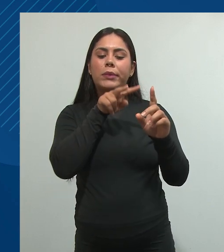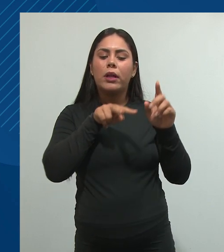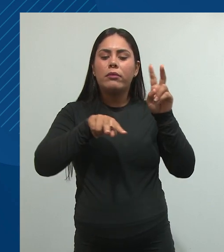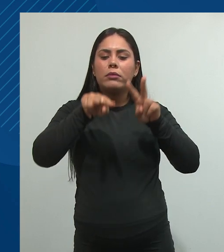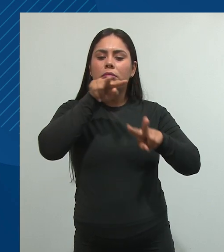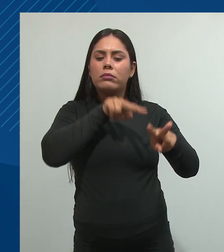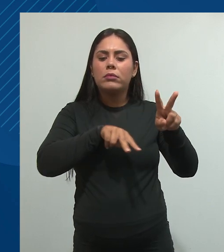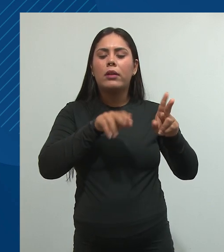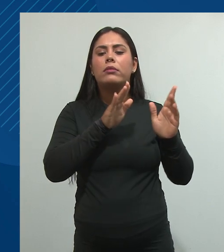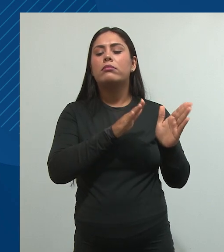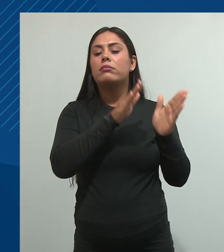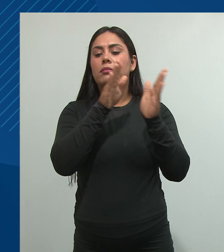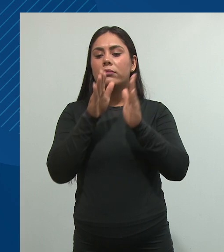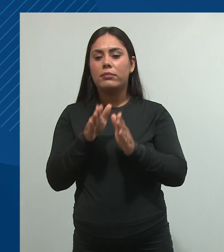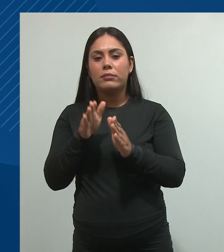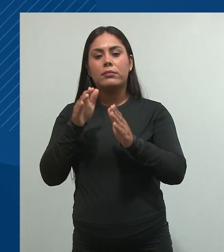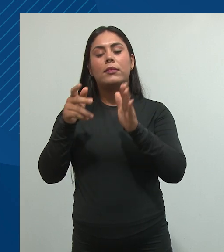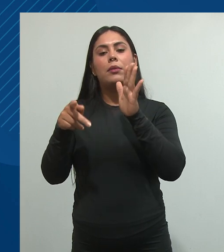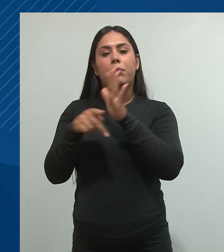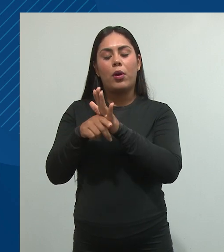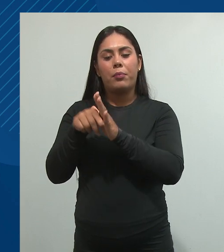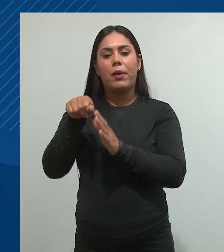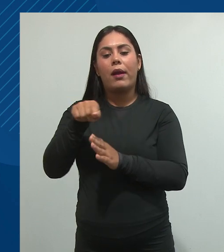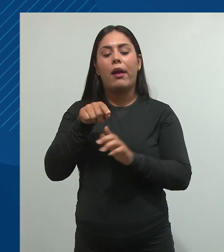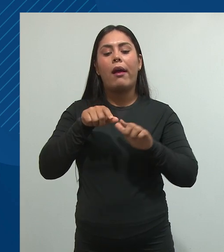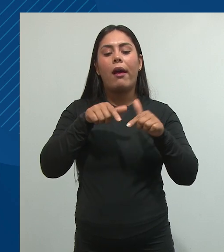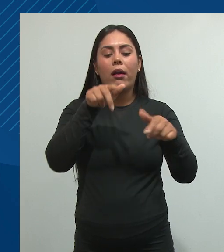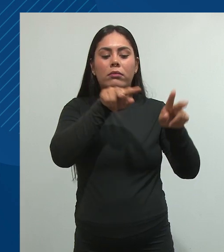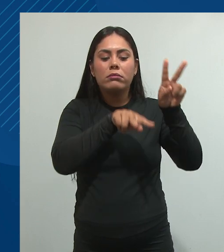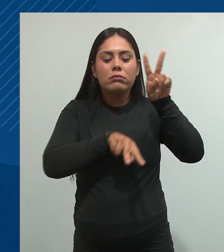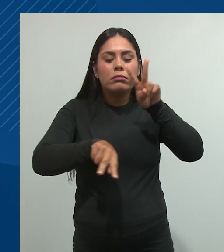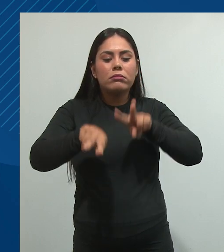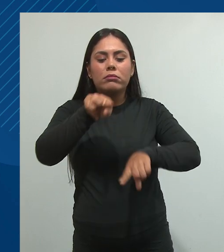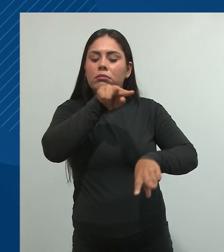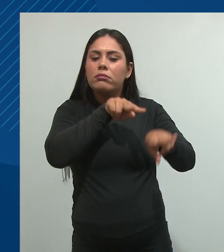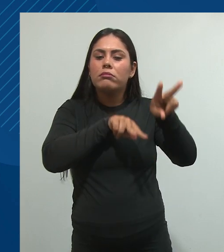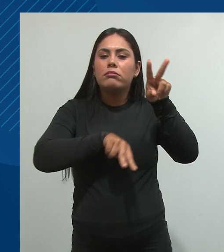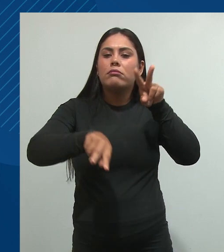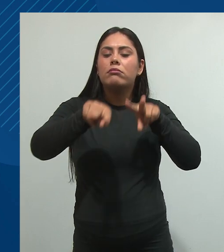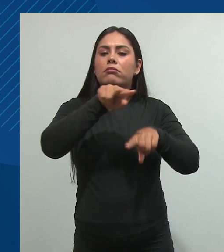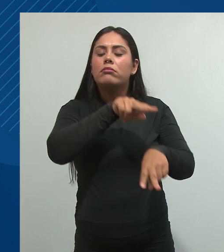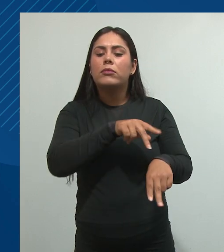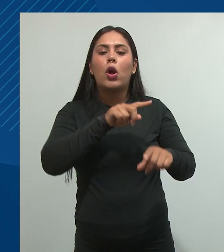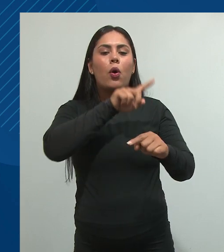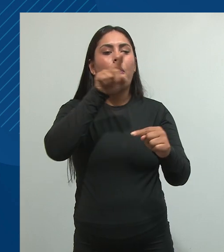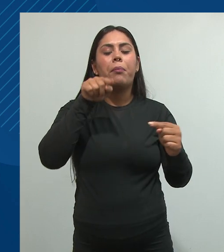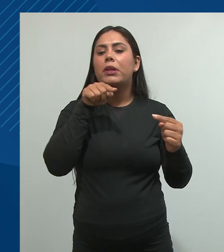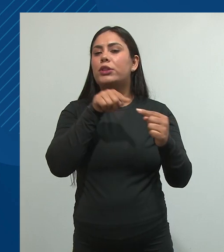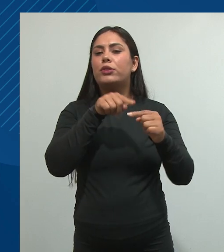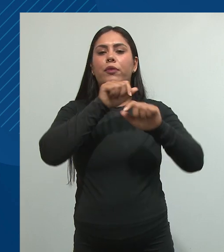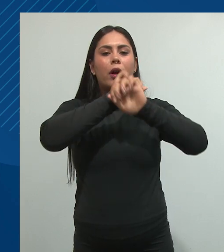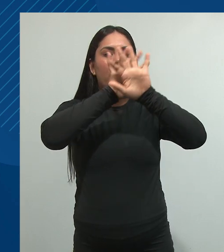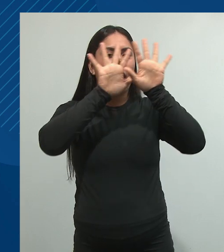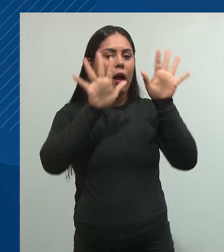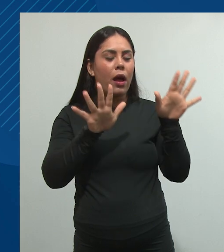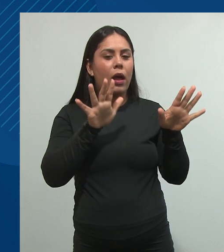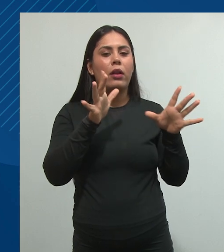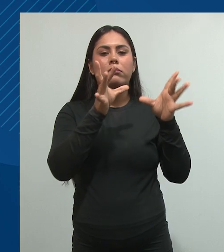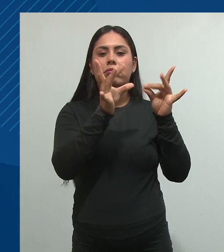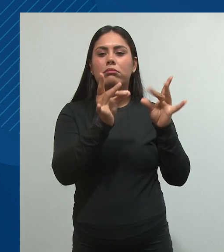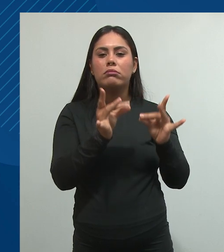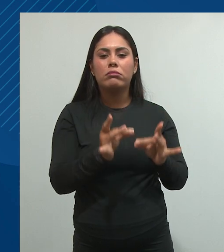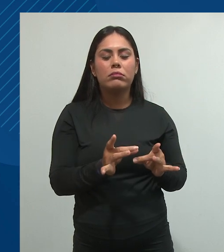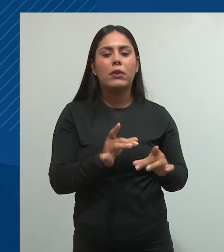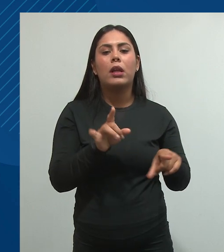etapas distintas. A observação é o ato de você ir com um objetivo claro, né, bem